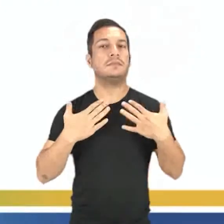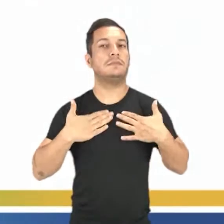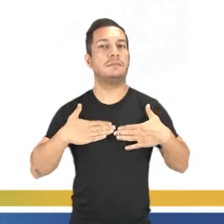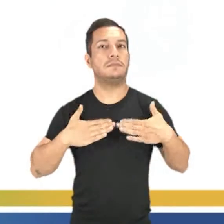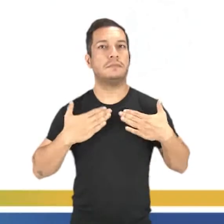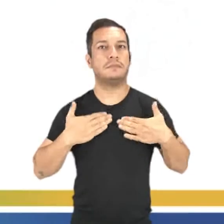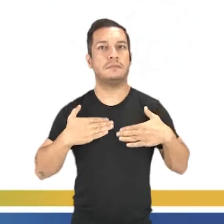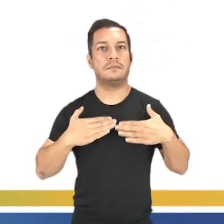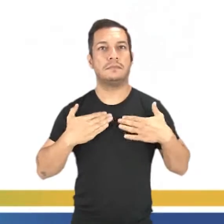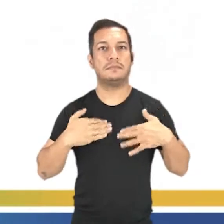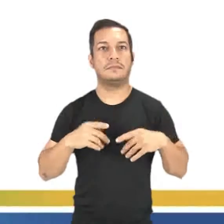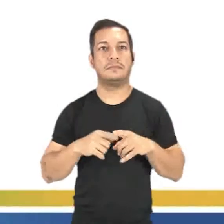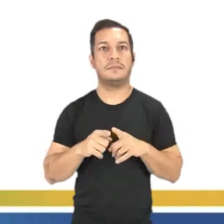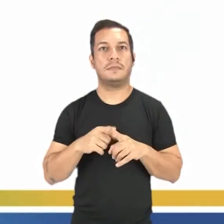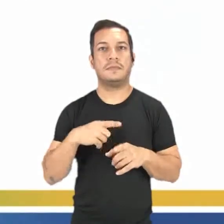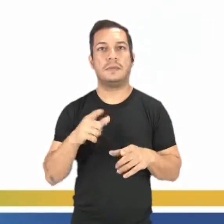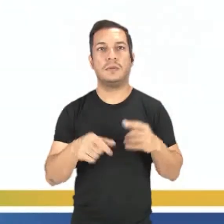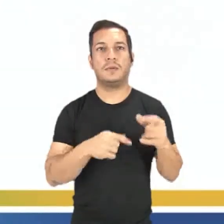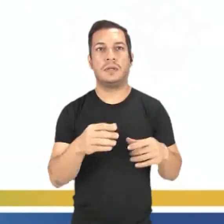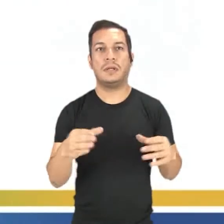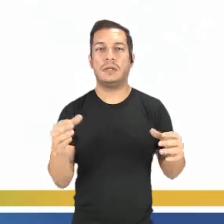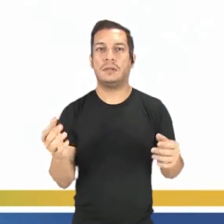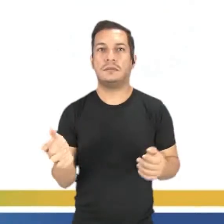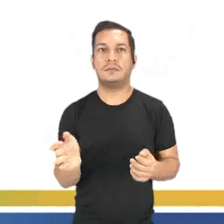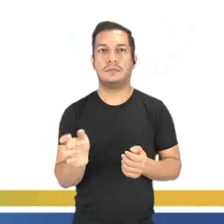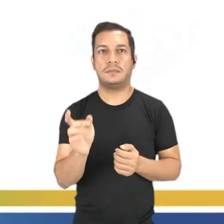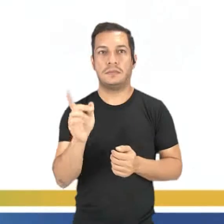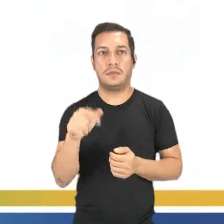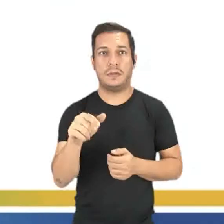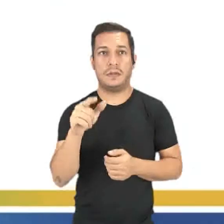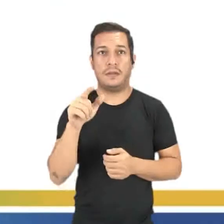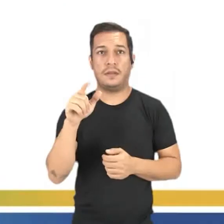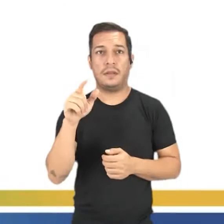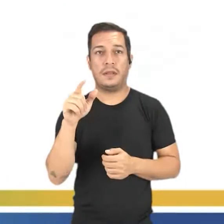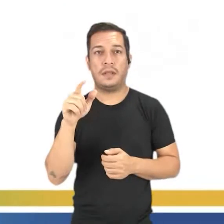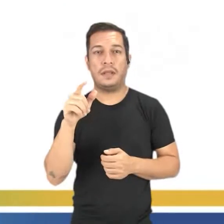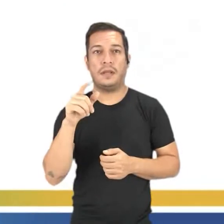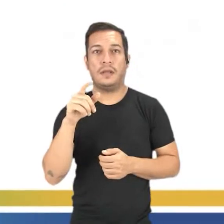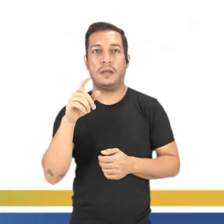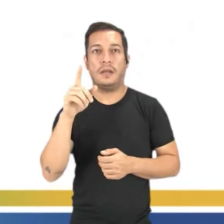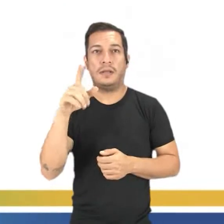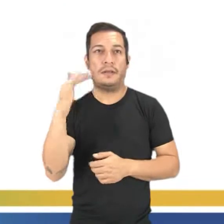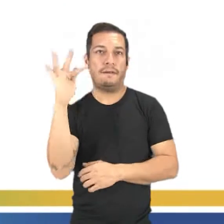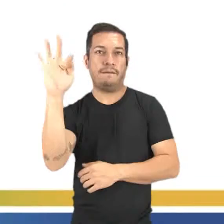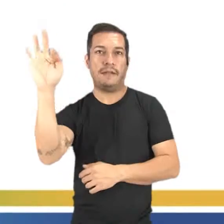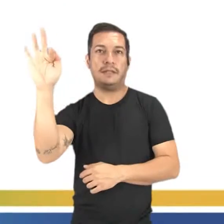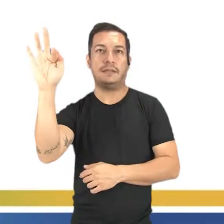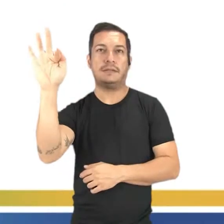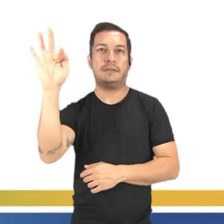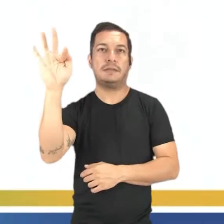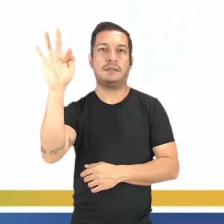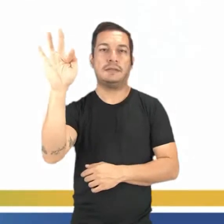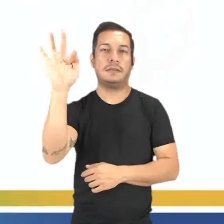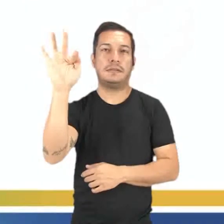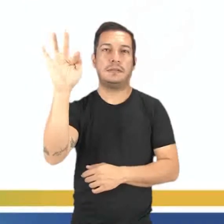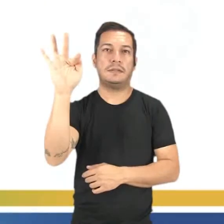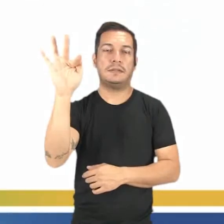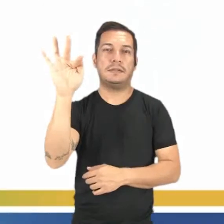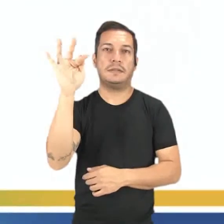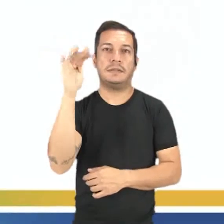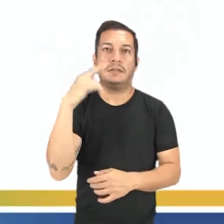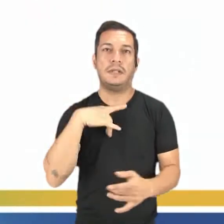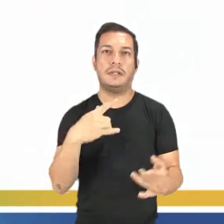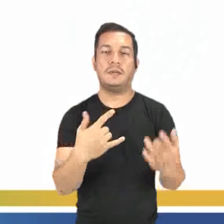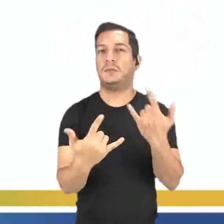e ao lado uma quadrilha, e do leito francês nas colchas brilha